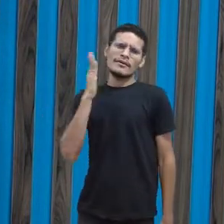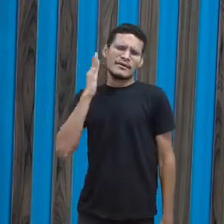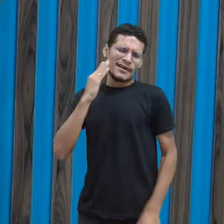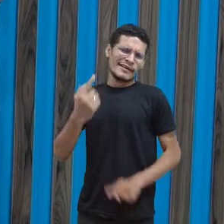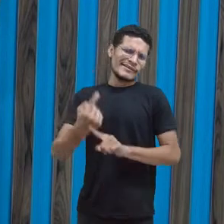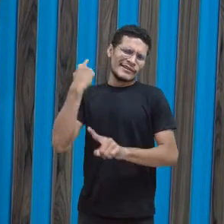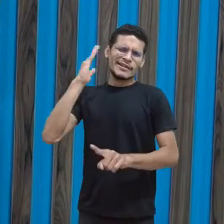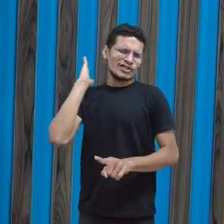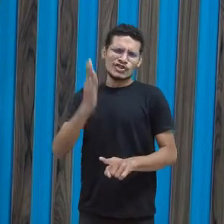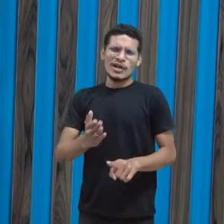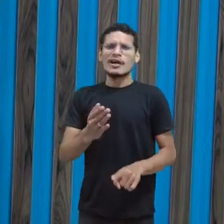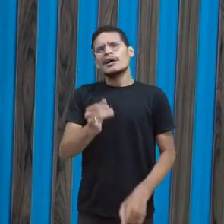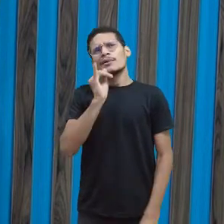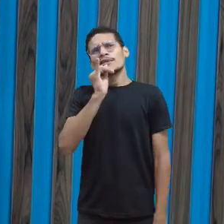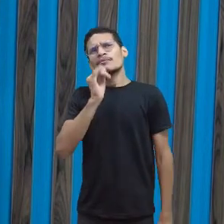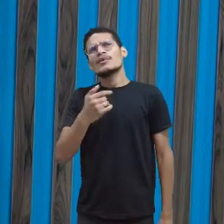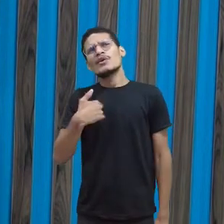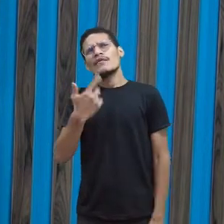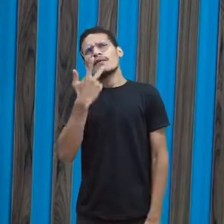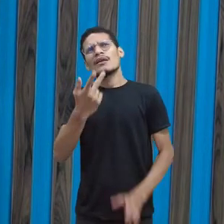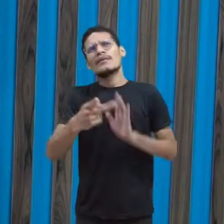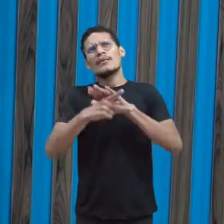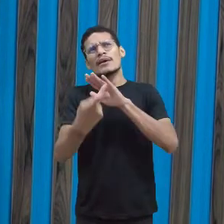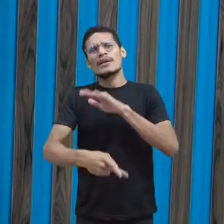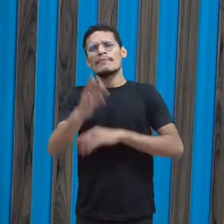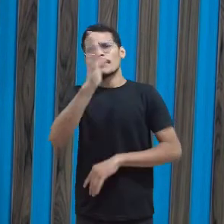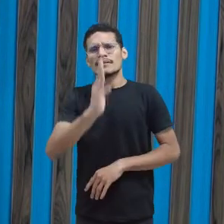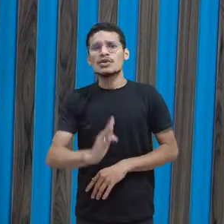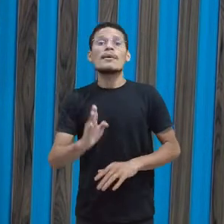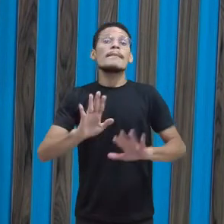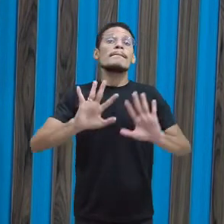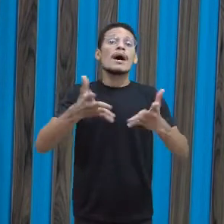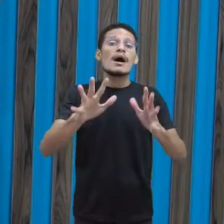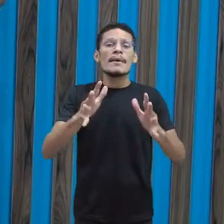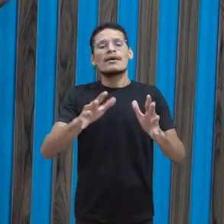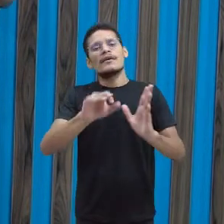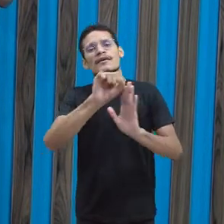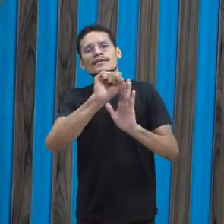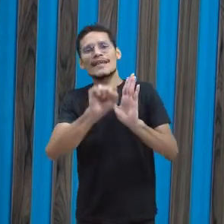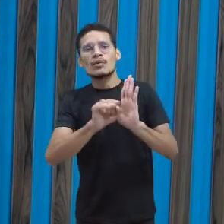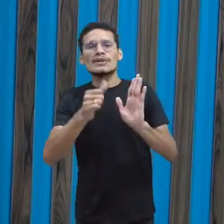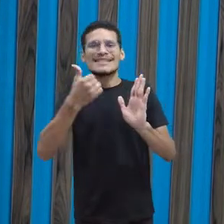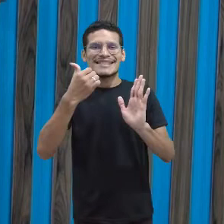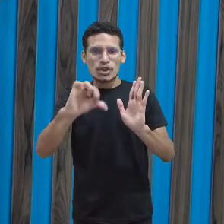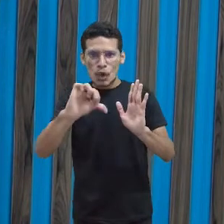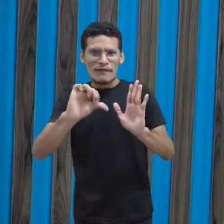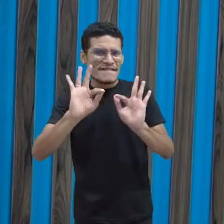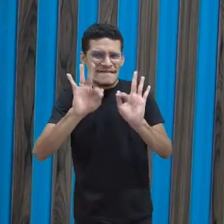antigo eu digo, no caso do Brasil, pelo menos do final do século XIX. Fora do